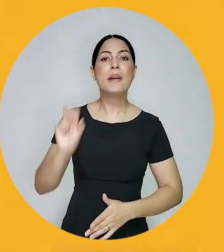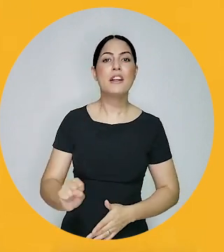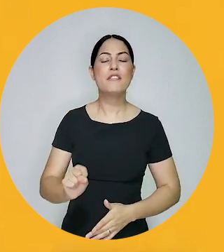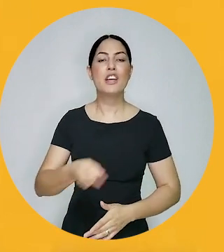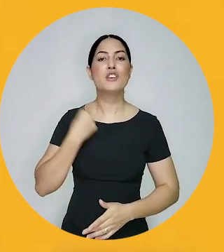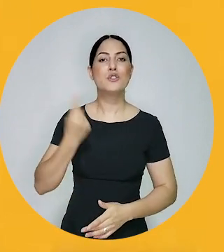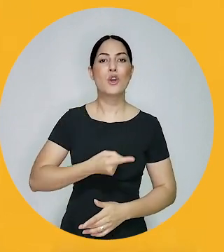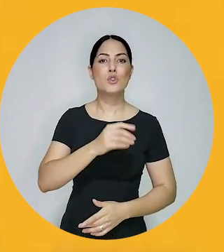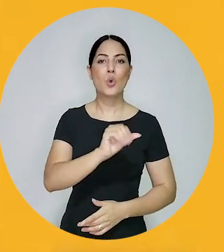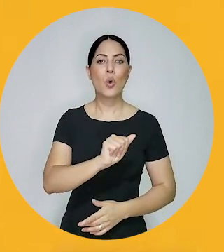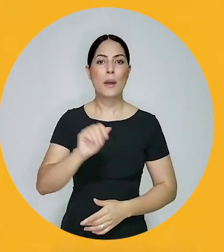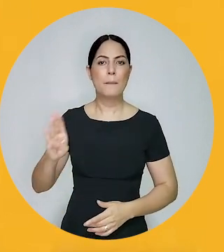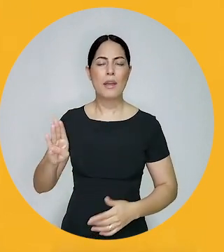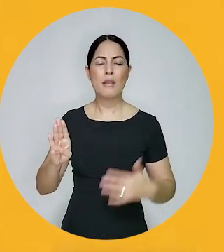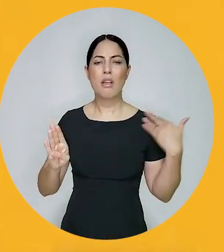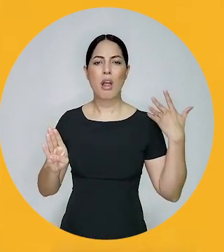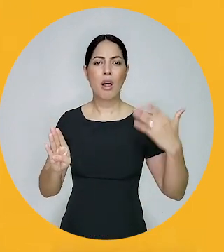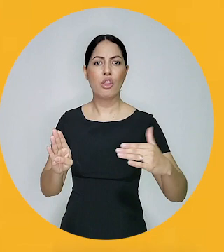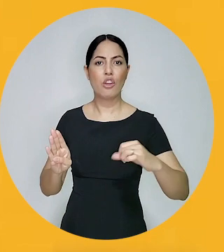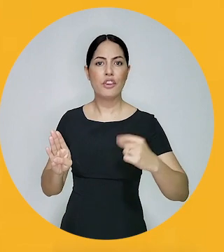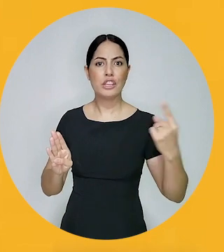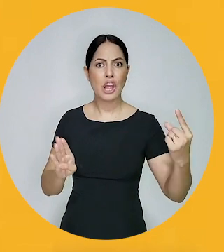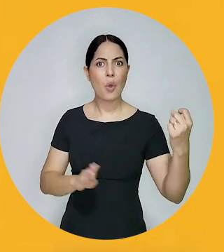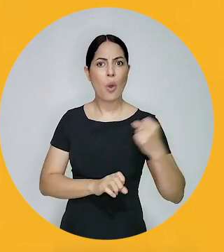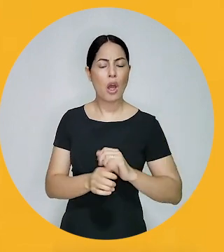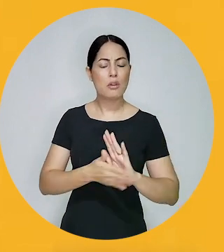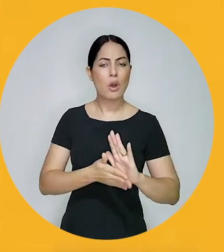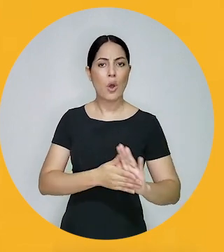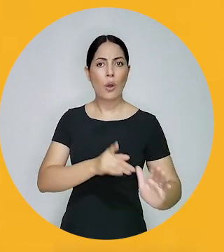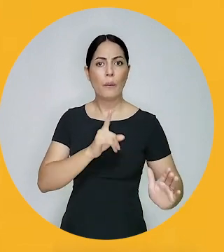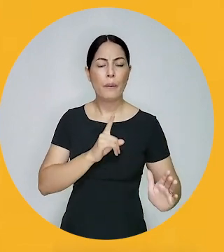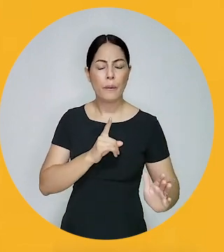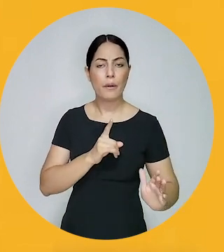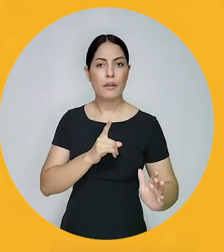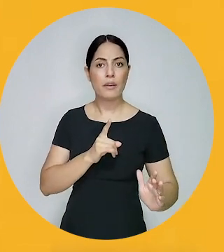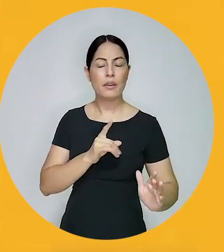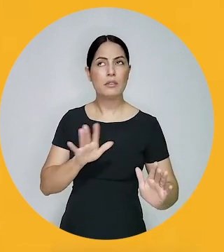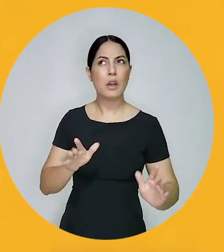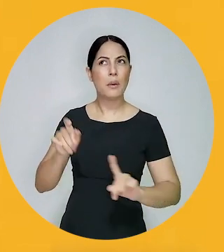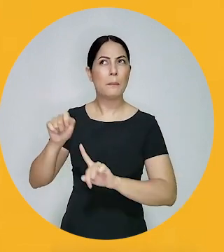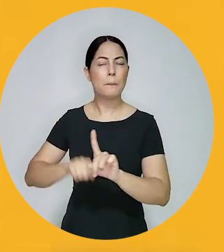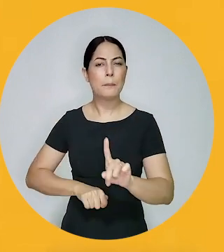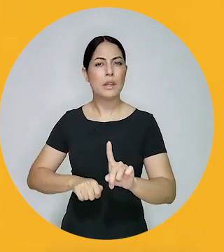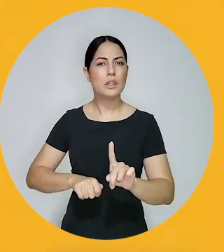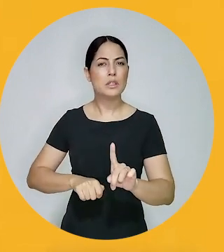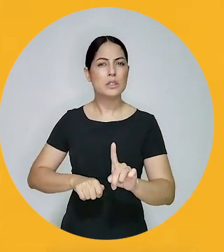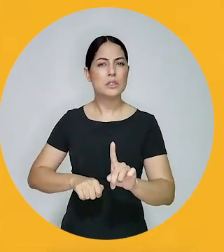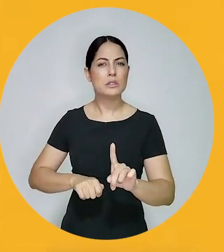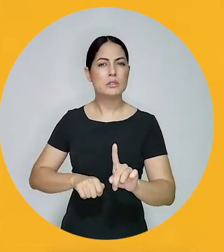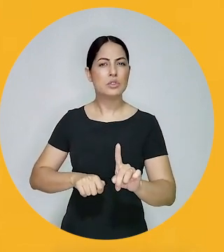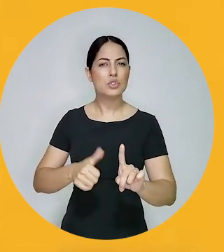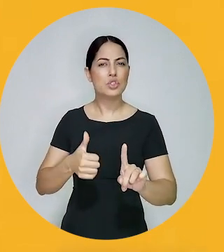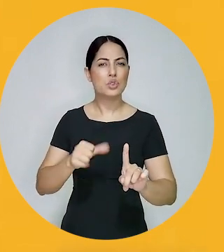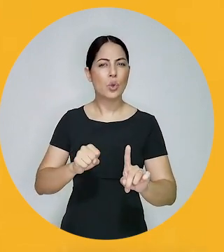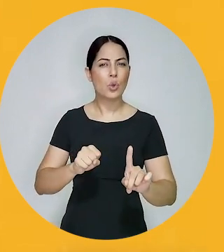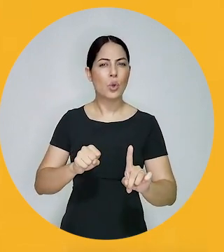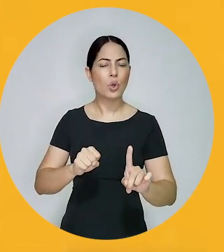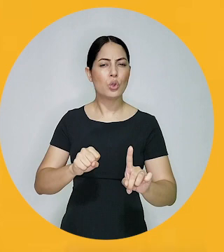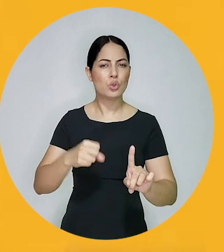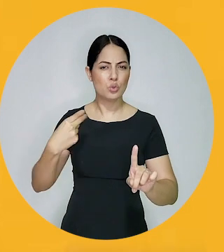nós teremos a primeira eleição em quase 91 anos de história da OAB, completa em 18 de